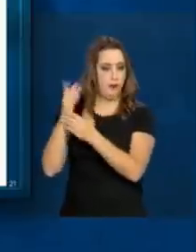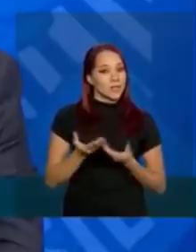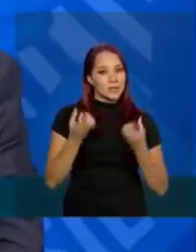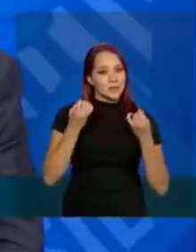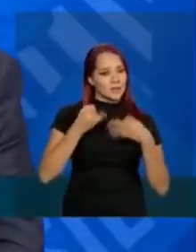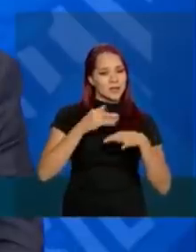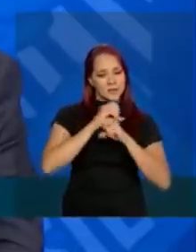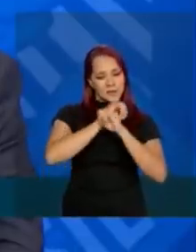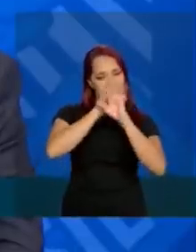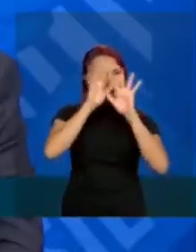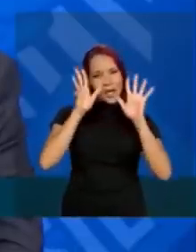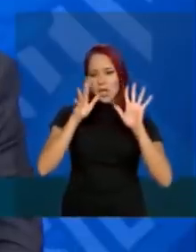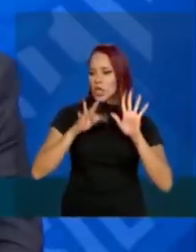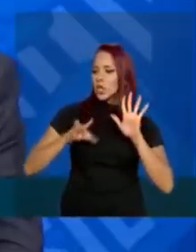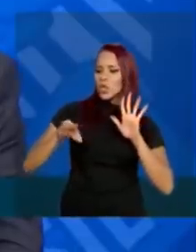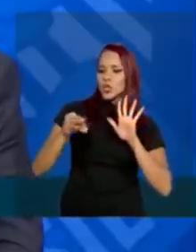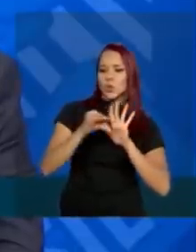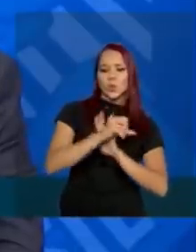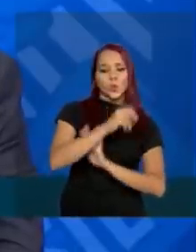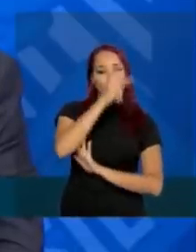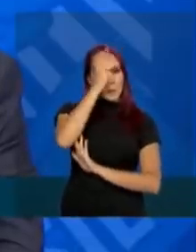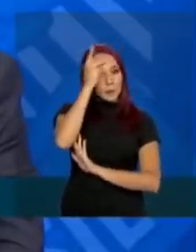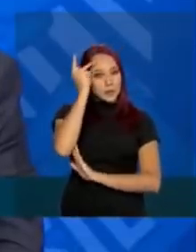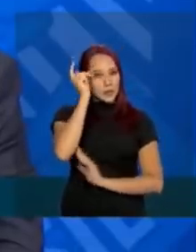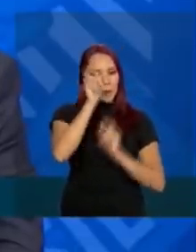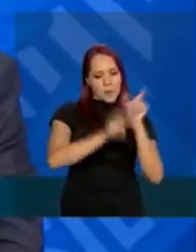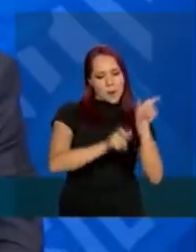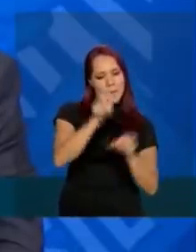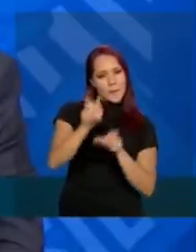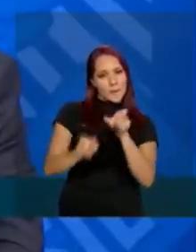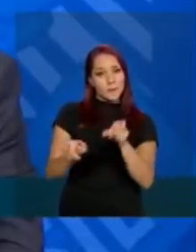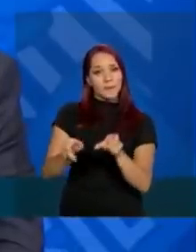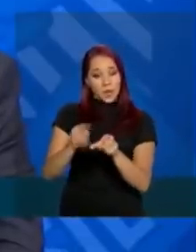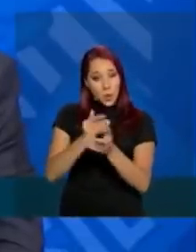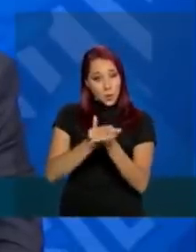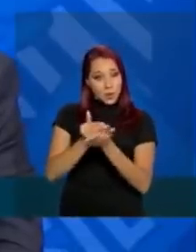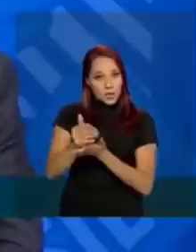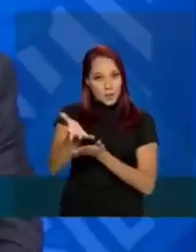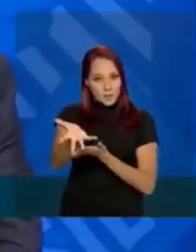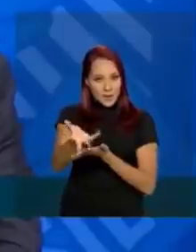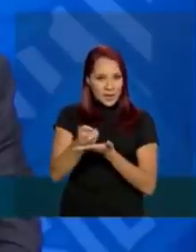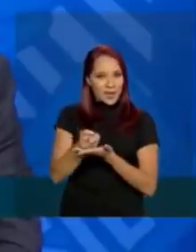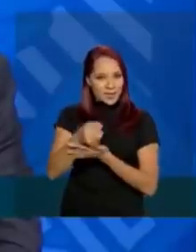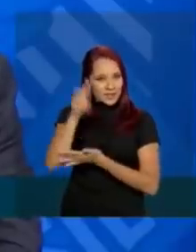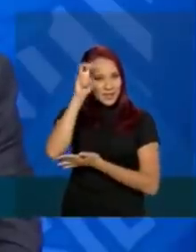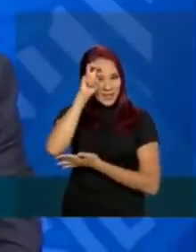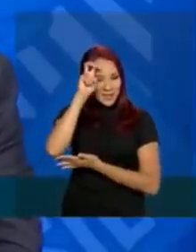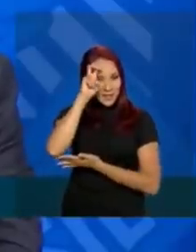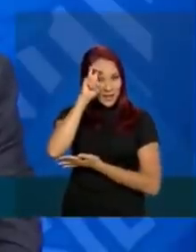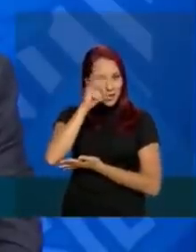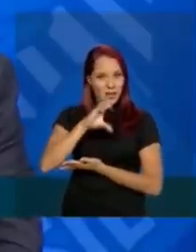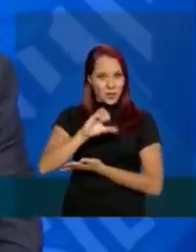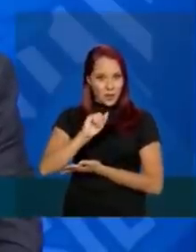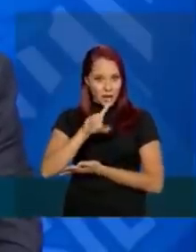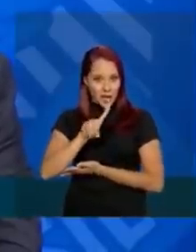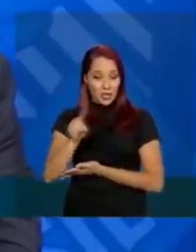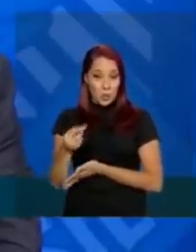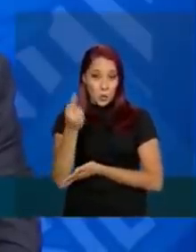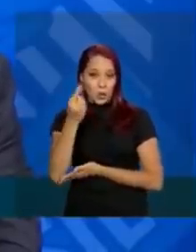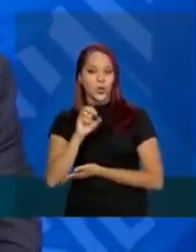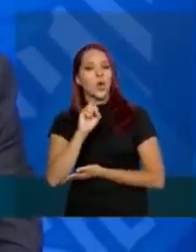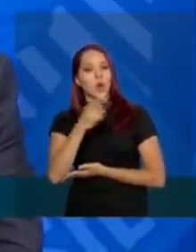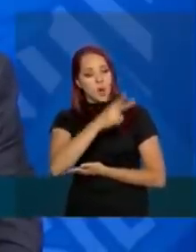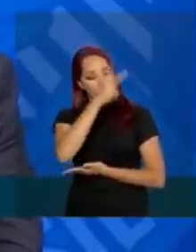disponível. Todas as pessoas que passarem a receber, a partir de quinta-feira, do Cadastro Único ou